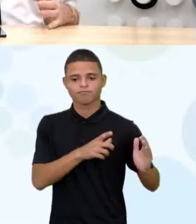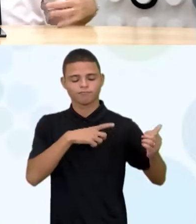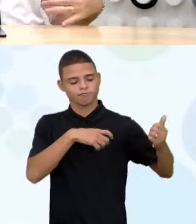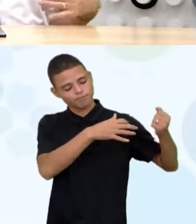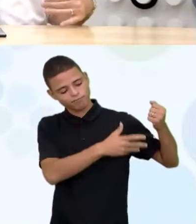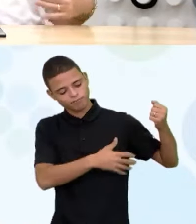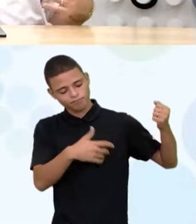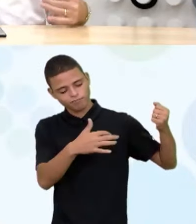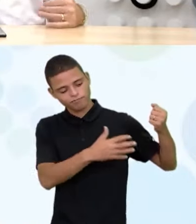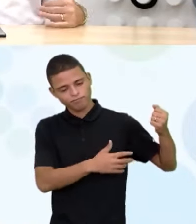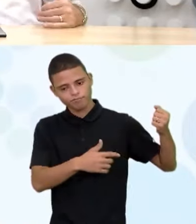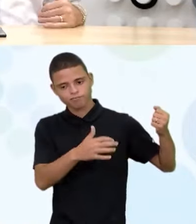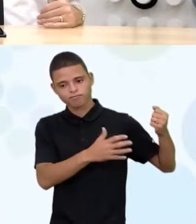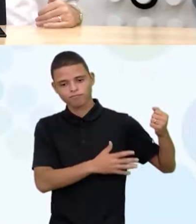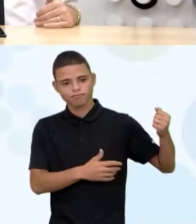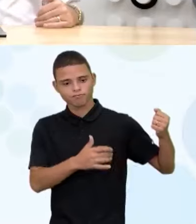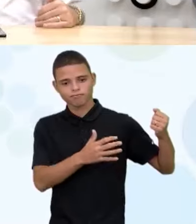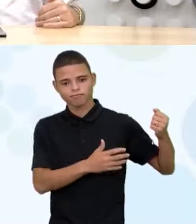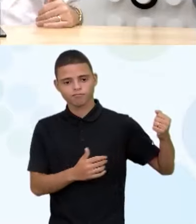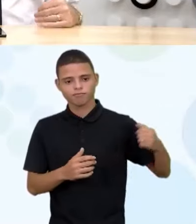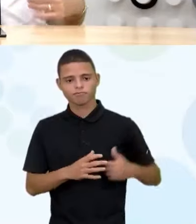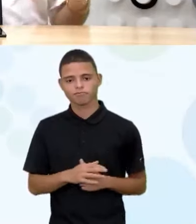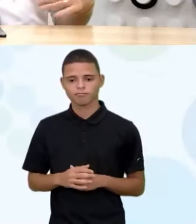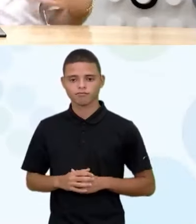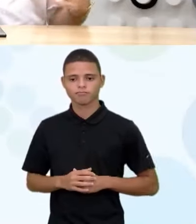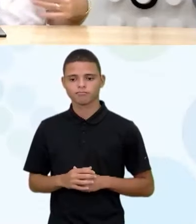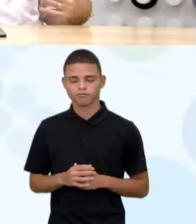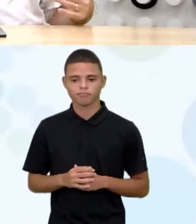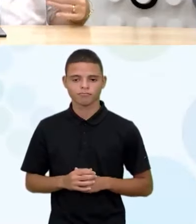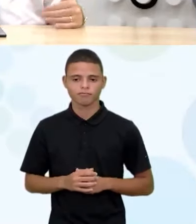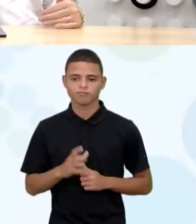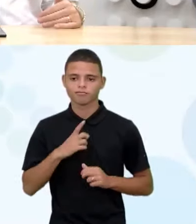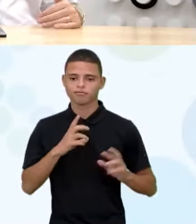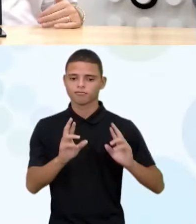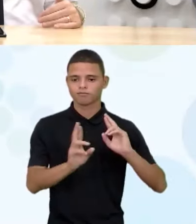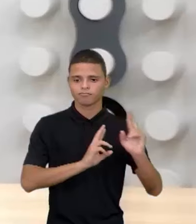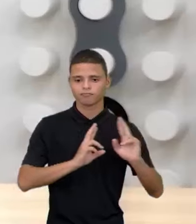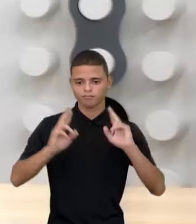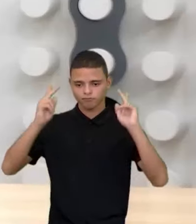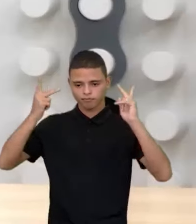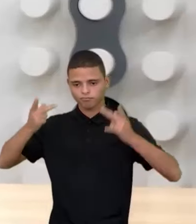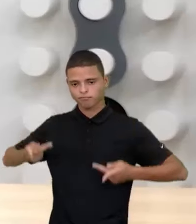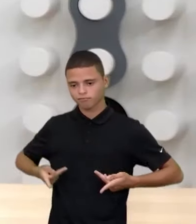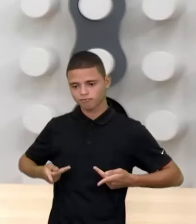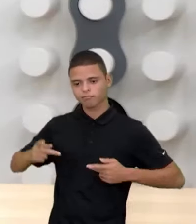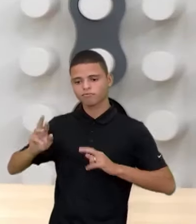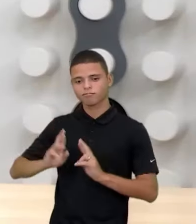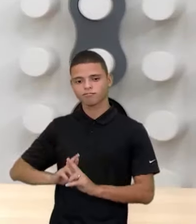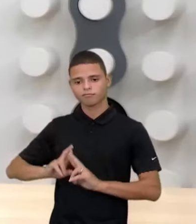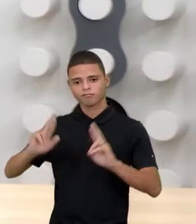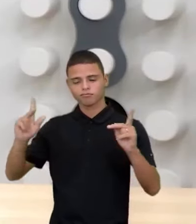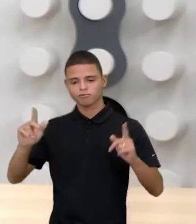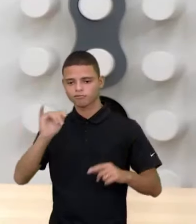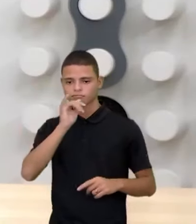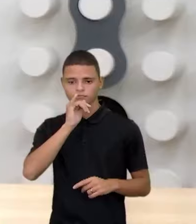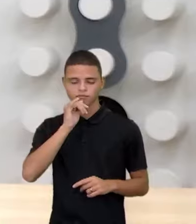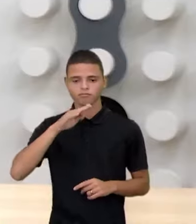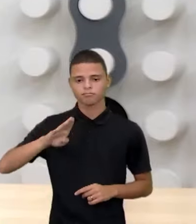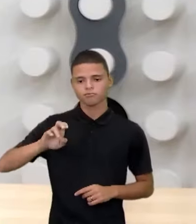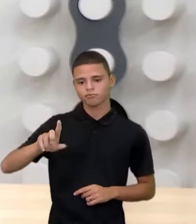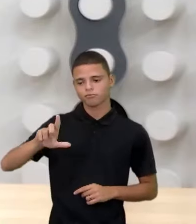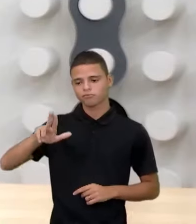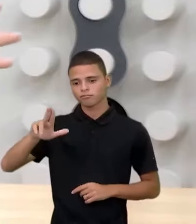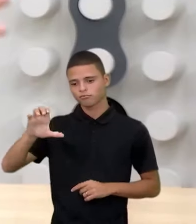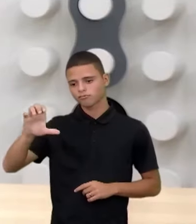ritmozinho te levando a querer mexer o corpo. Eu percebo que essa relação com o corpo ela é diferente. Por exemplo, com blues eu já senti